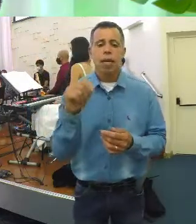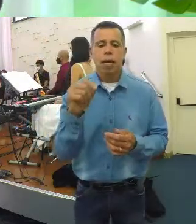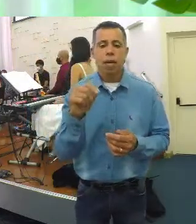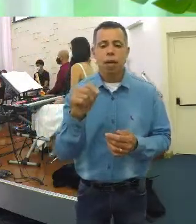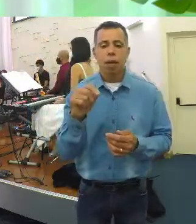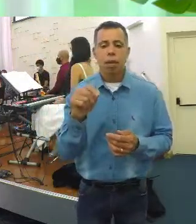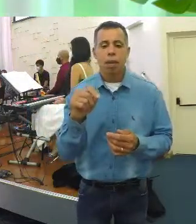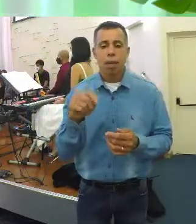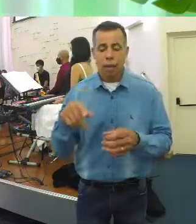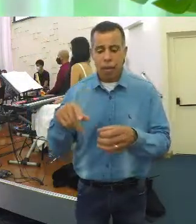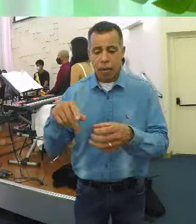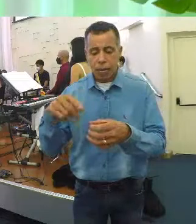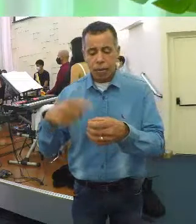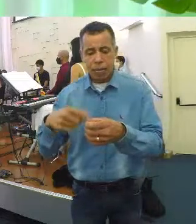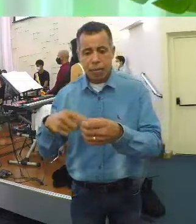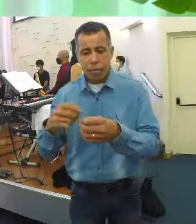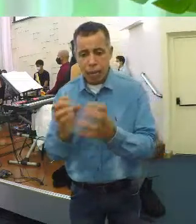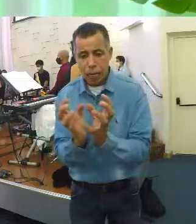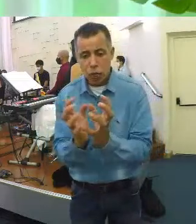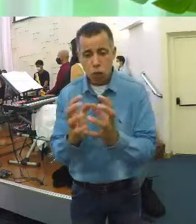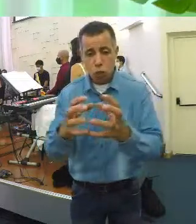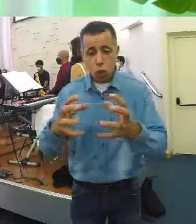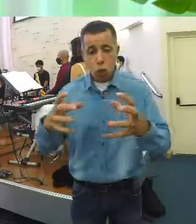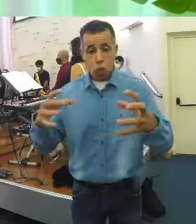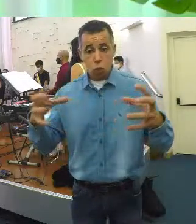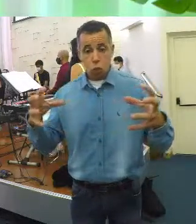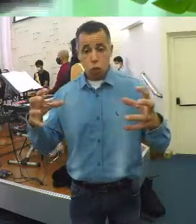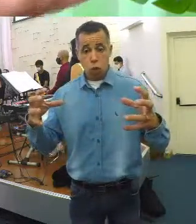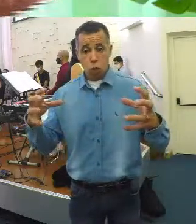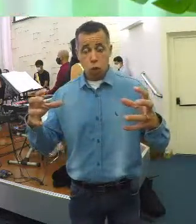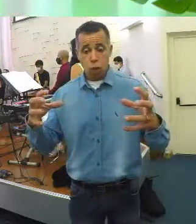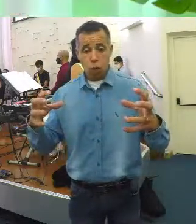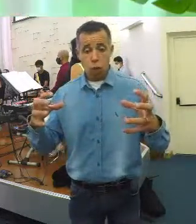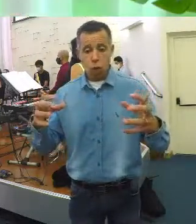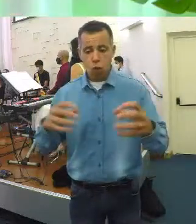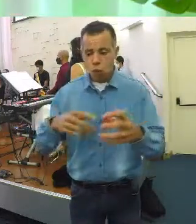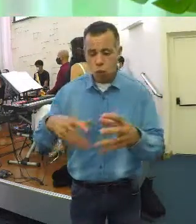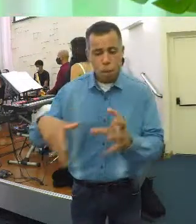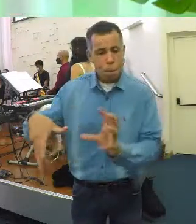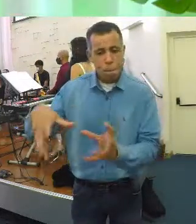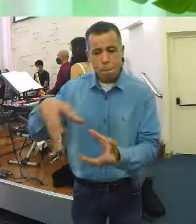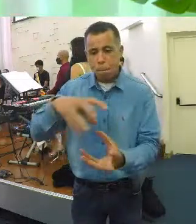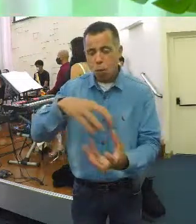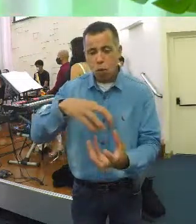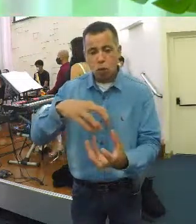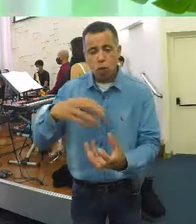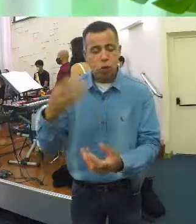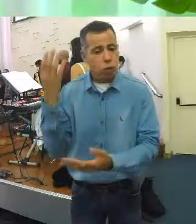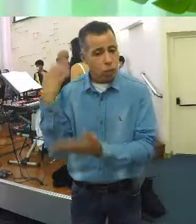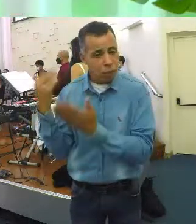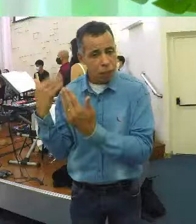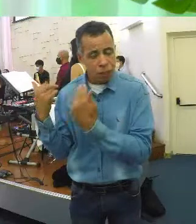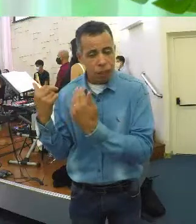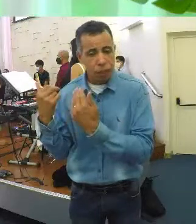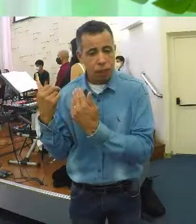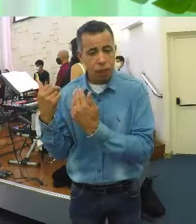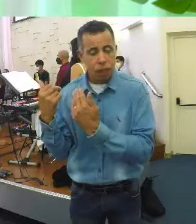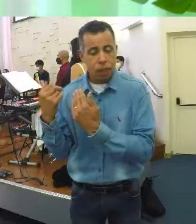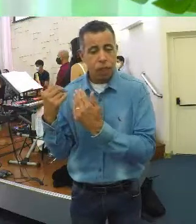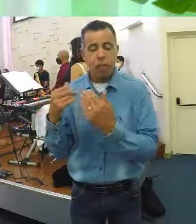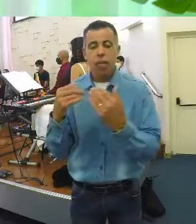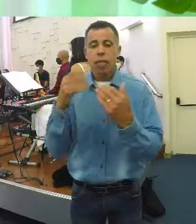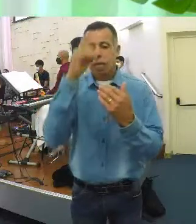populosas, cidades que atraíam muita gente do mundo inteiro, do mundo conhecido, ir às